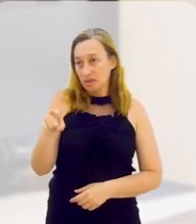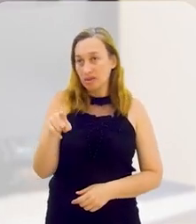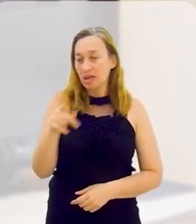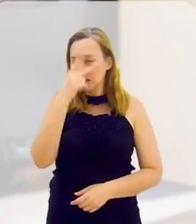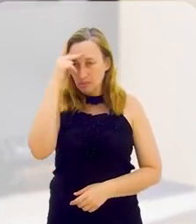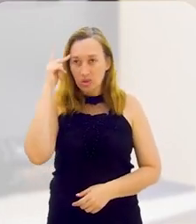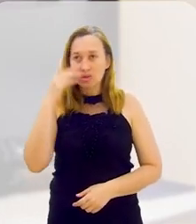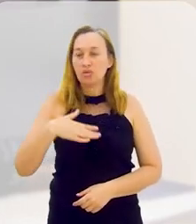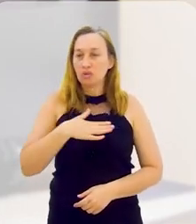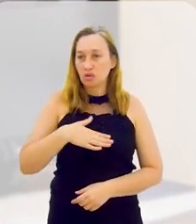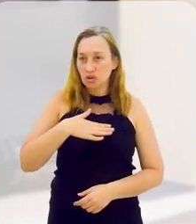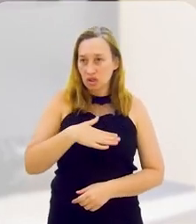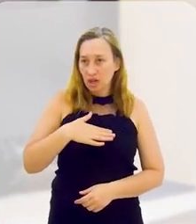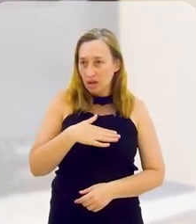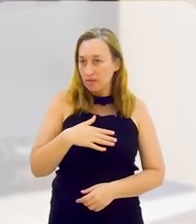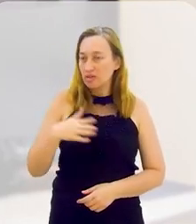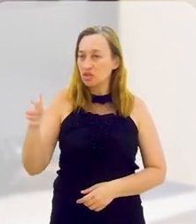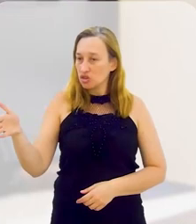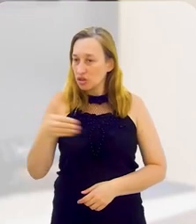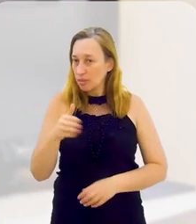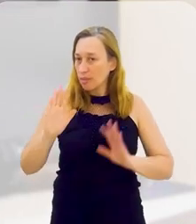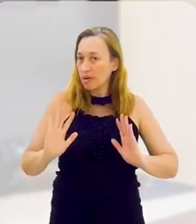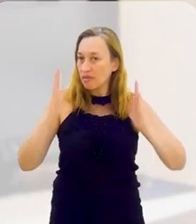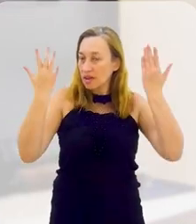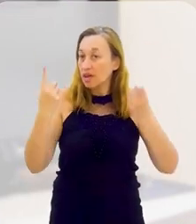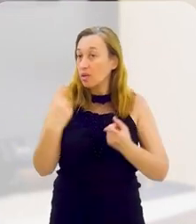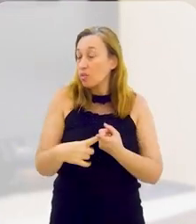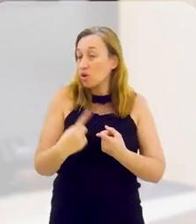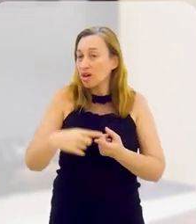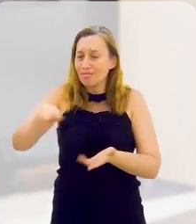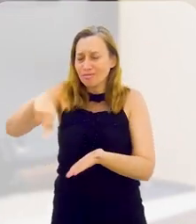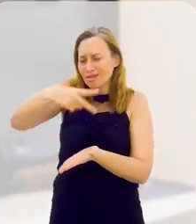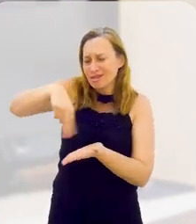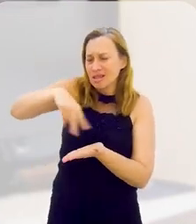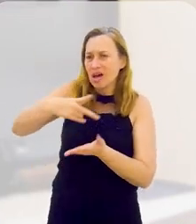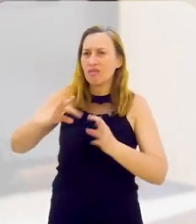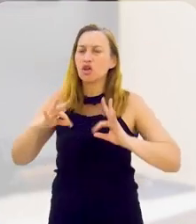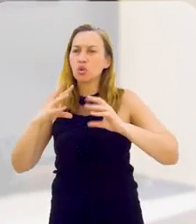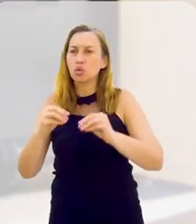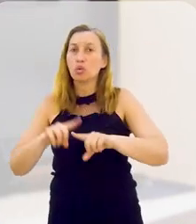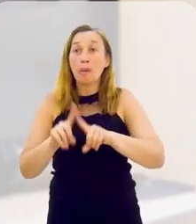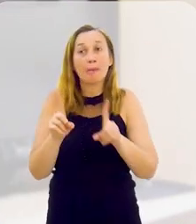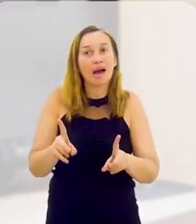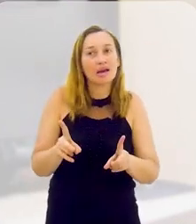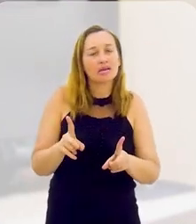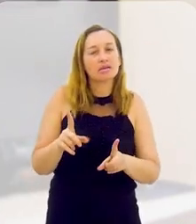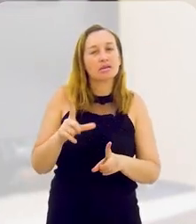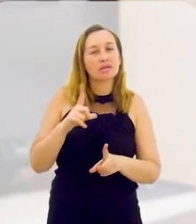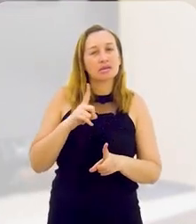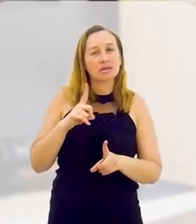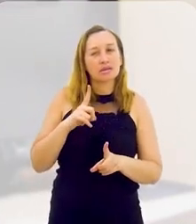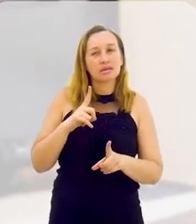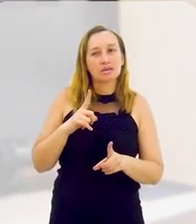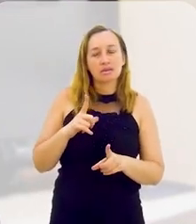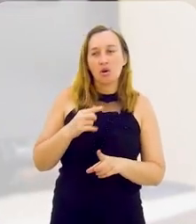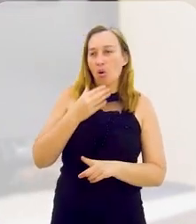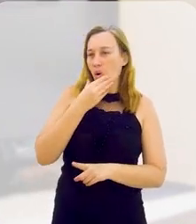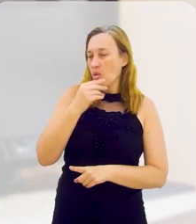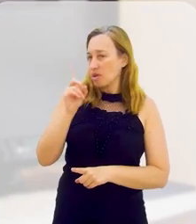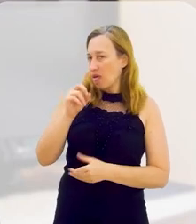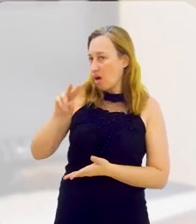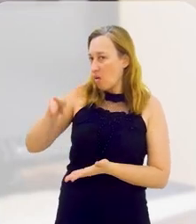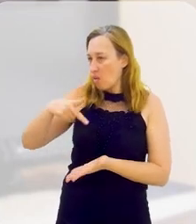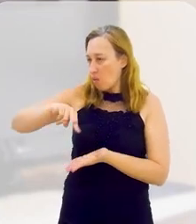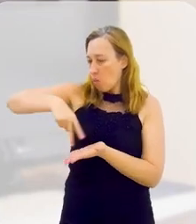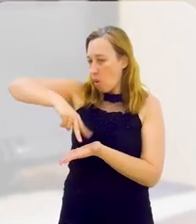que as pessoas gostavam de chamar ele para as festas porque ele dançava e tudo, mas tinha aquela coisa: